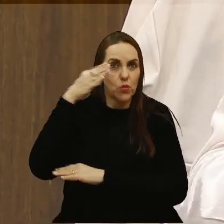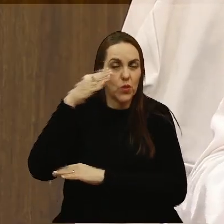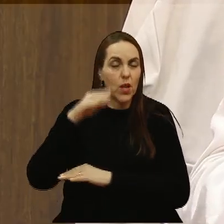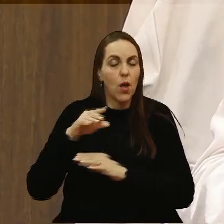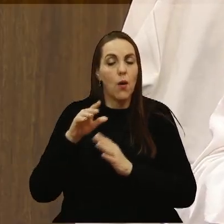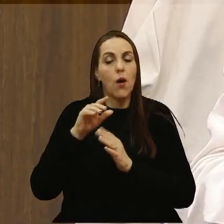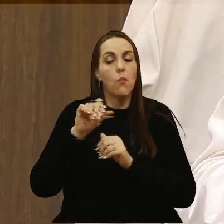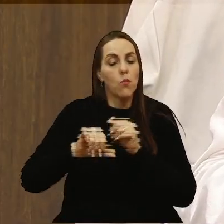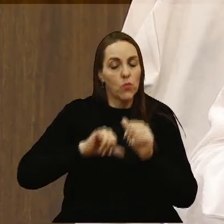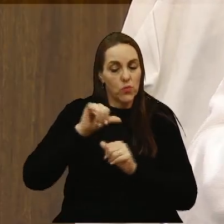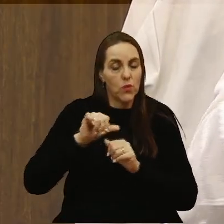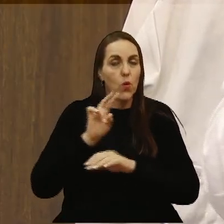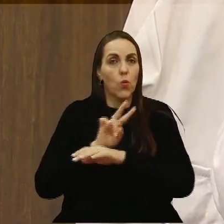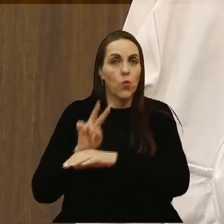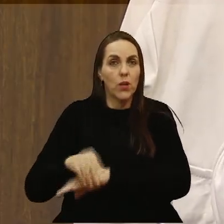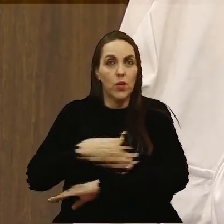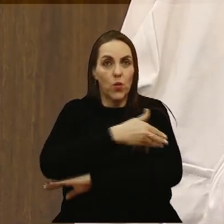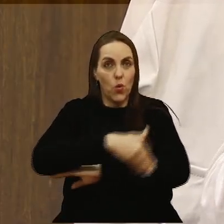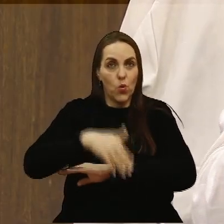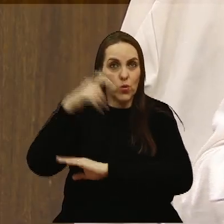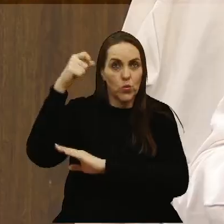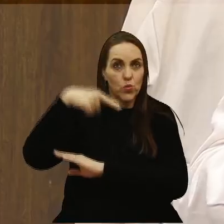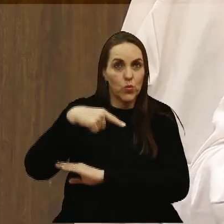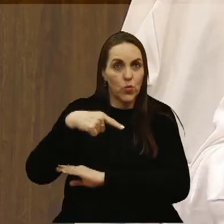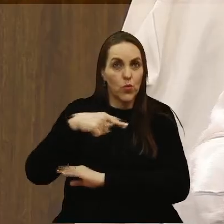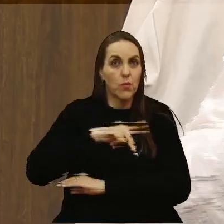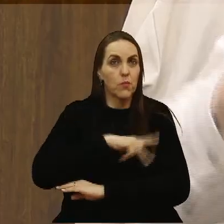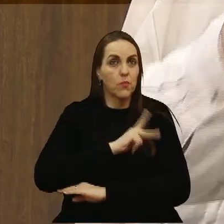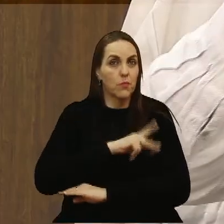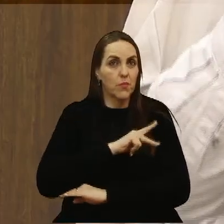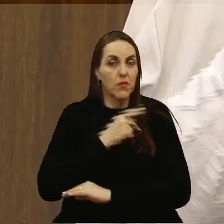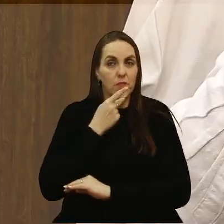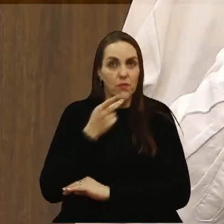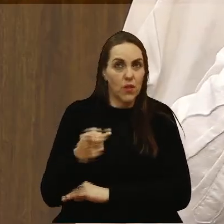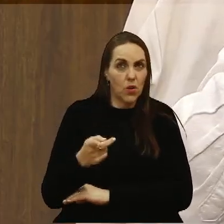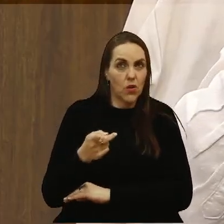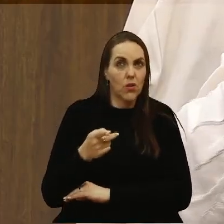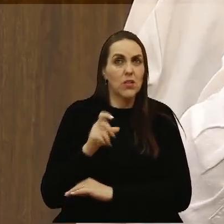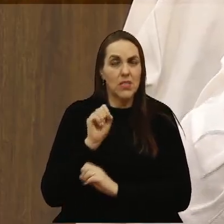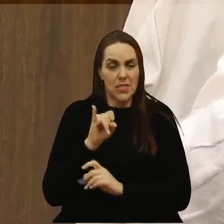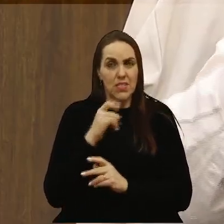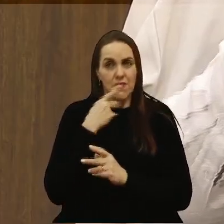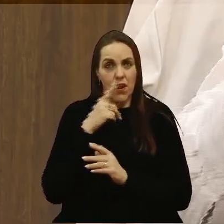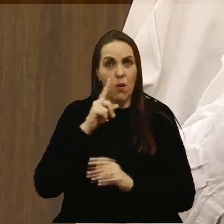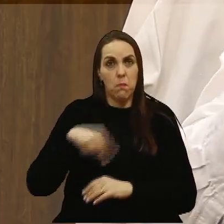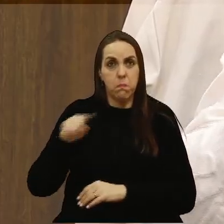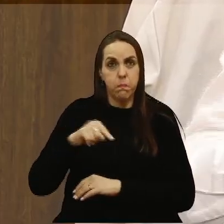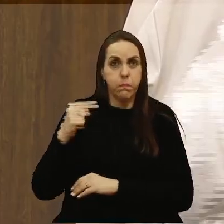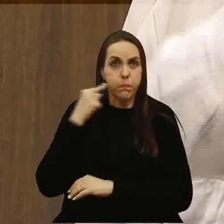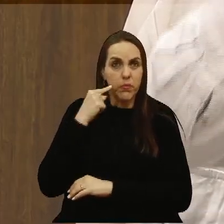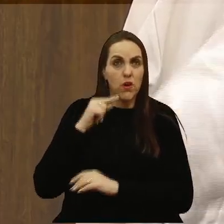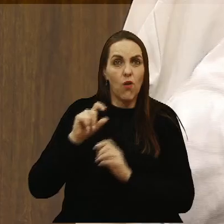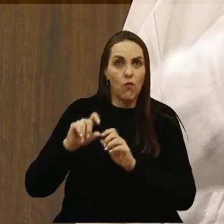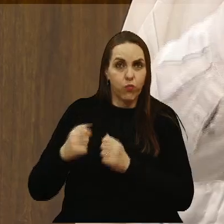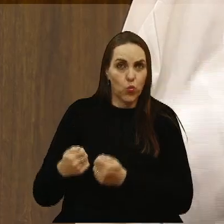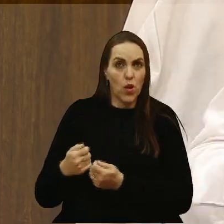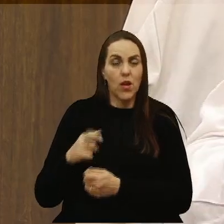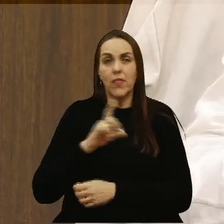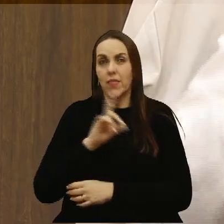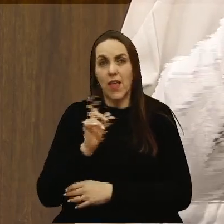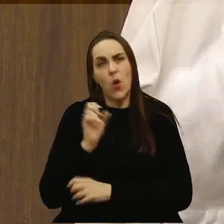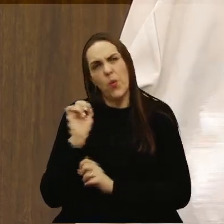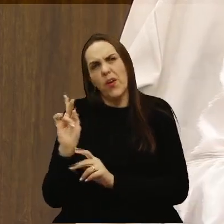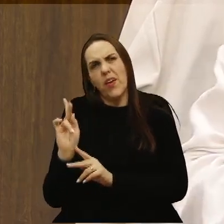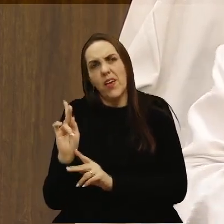cuidado da Rota do Sol. O vereador Pedro tratou aqui, nós não estamos... Enquanto o senhor estivesse falando de pneu furado, beleza. Agora está morrendo